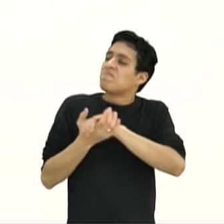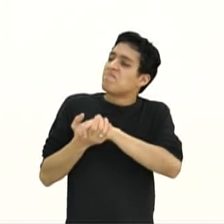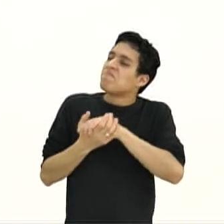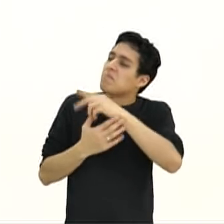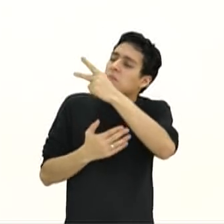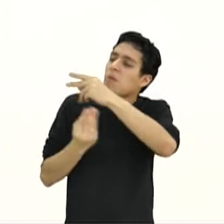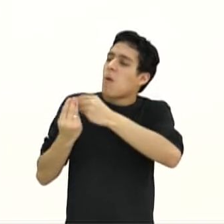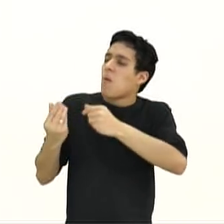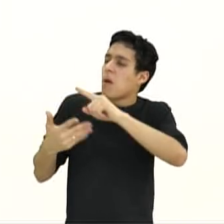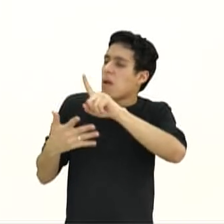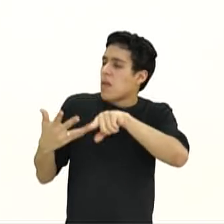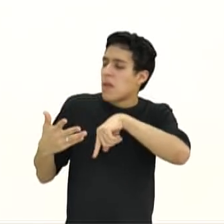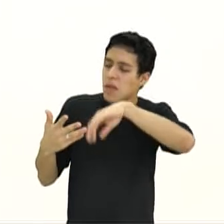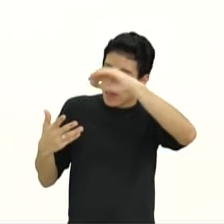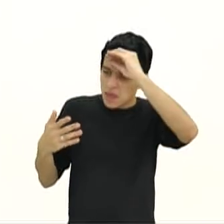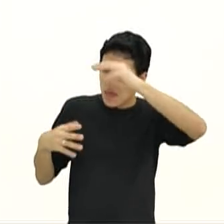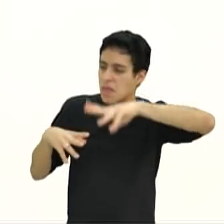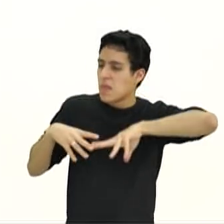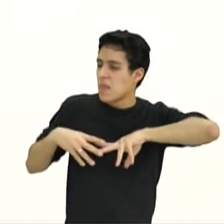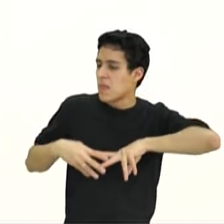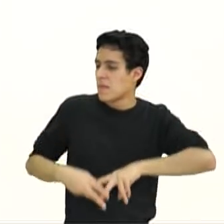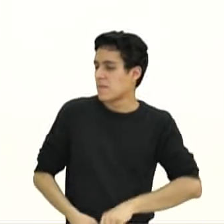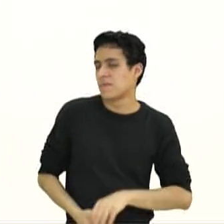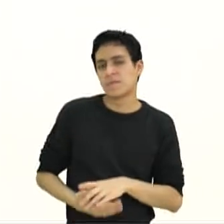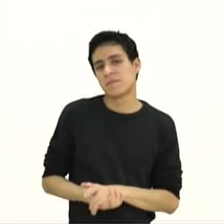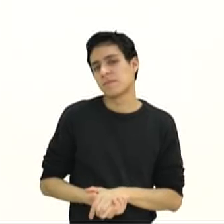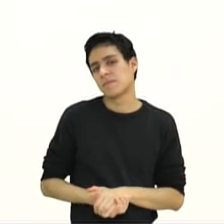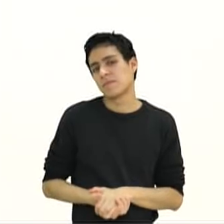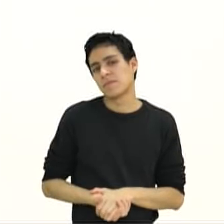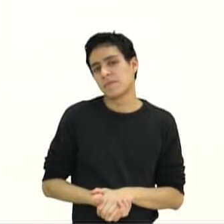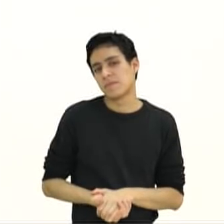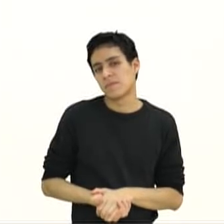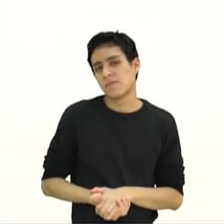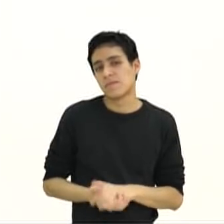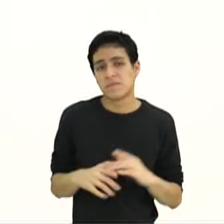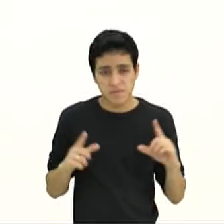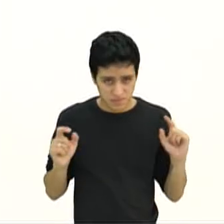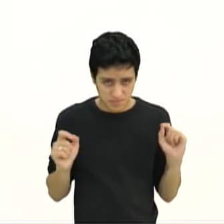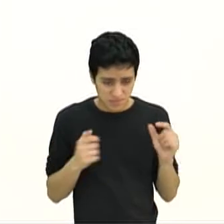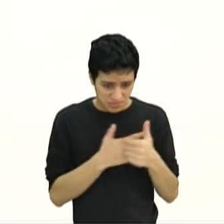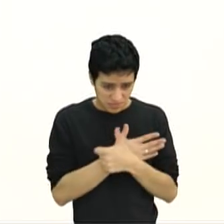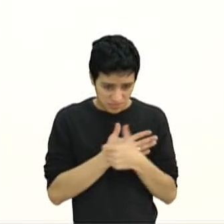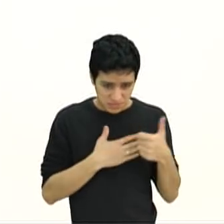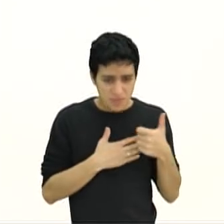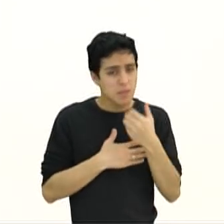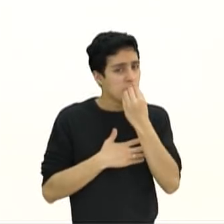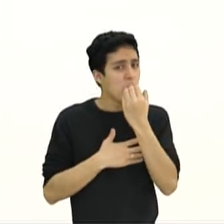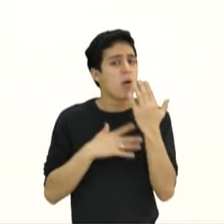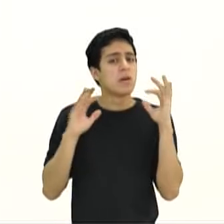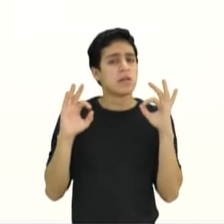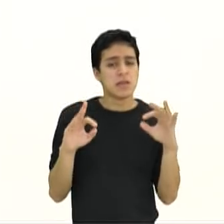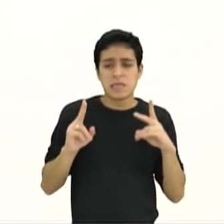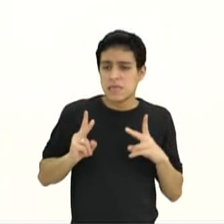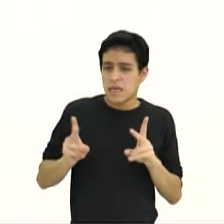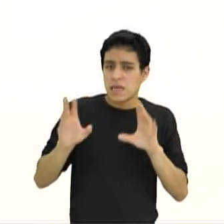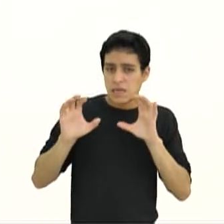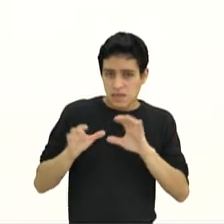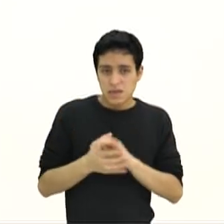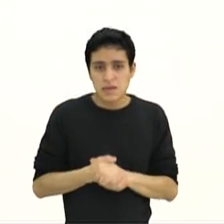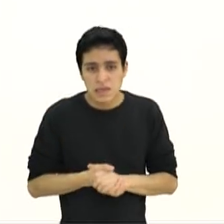suas qualidades inocentes e pueris. Ou seja, moralmente, o bom mesmo é permanecer